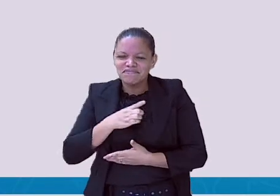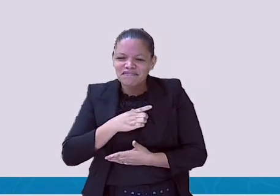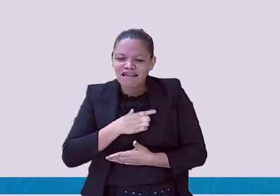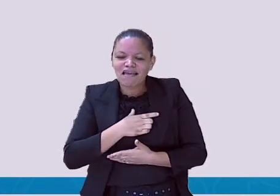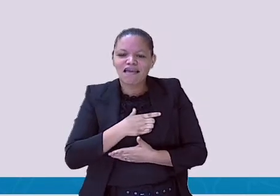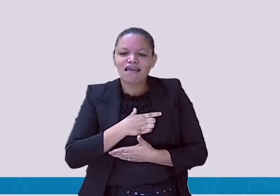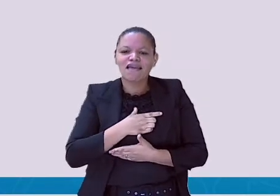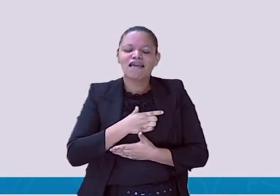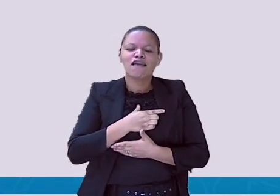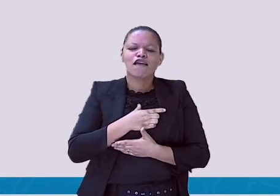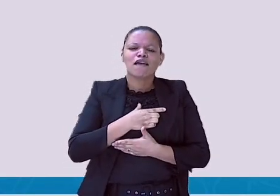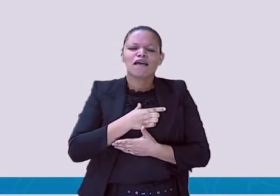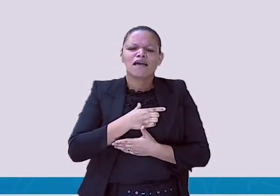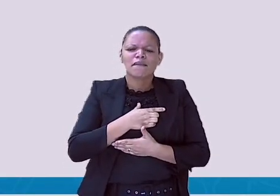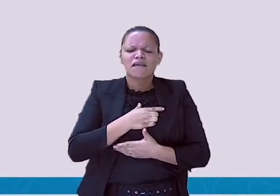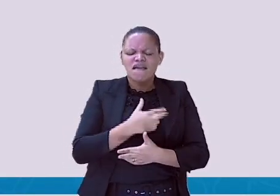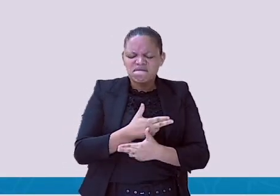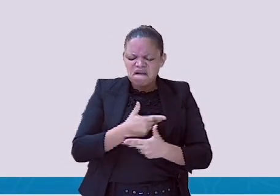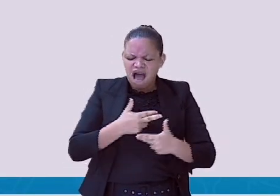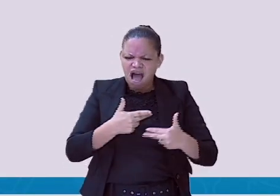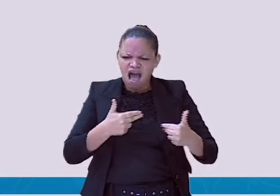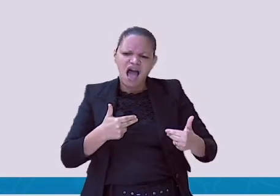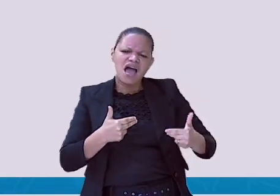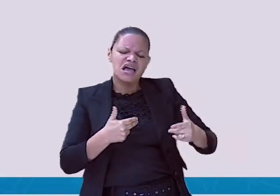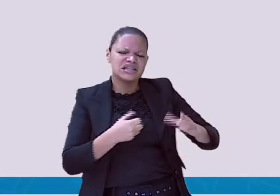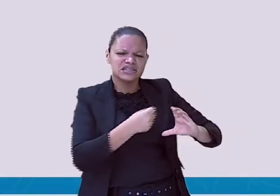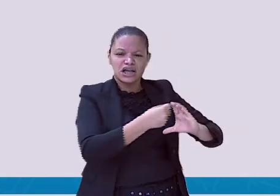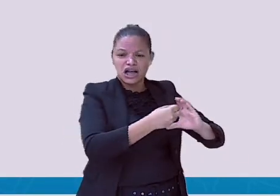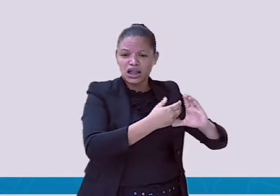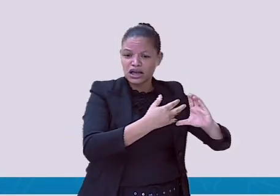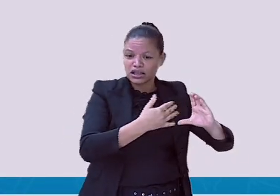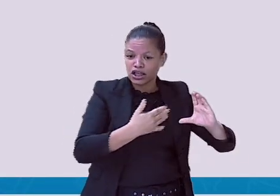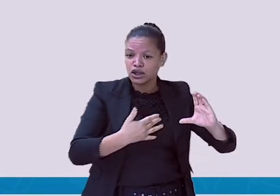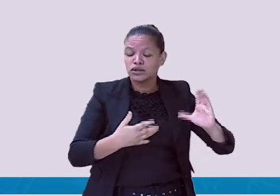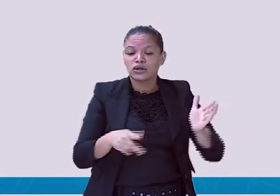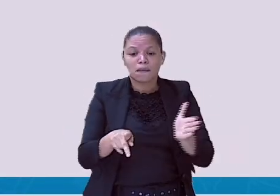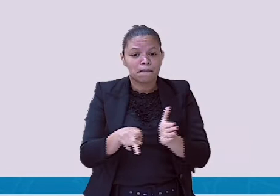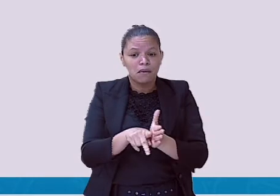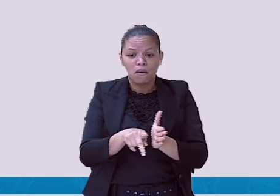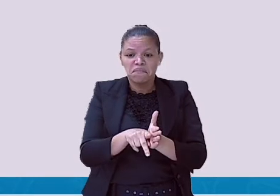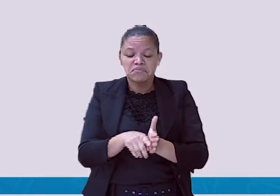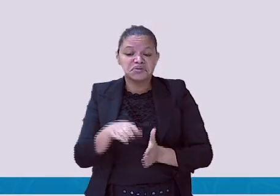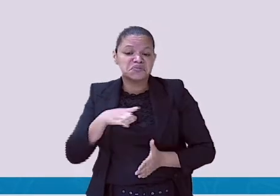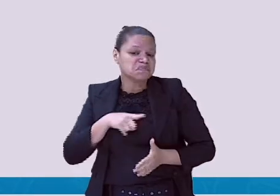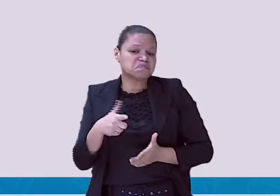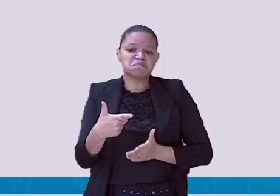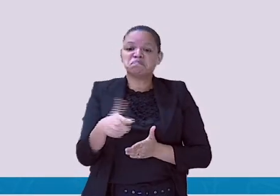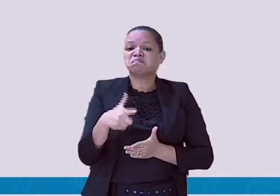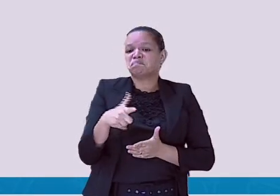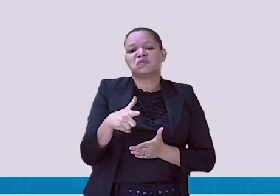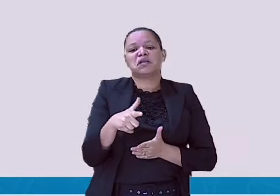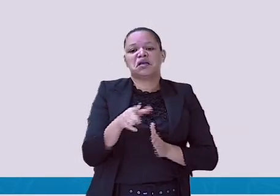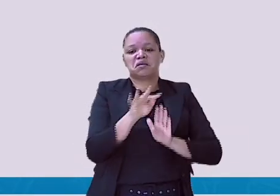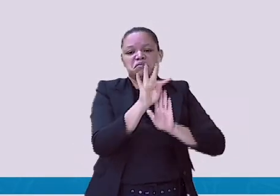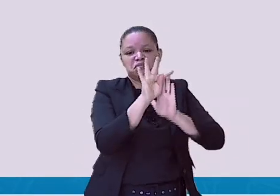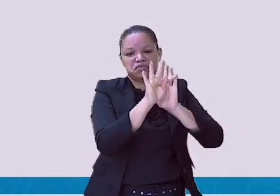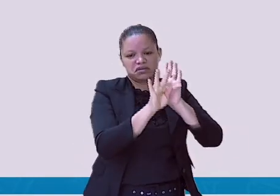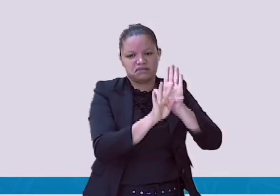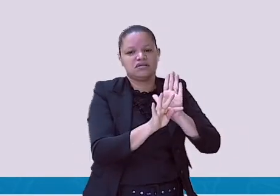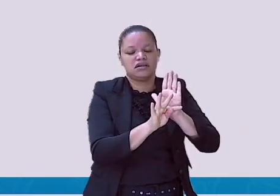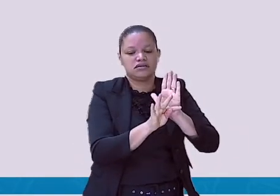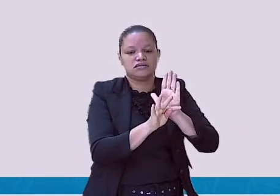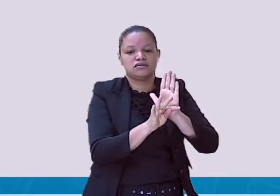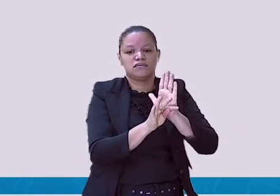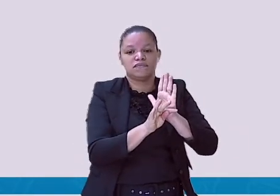linguagem não verbal e onomatopeia. Então, nós não temos nada disso. Então, se você acertou e colocou que é